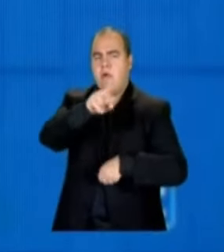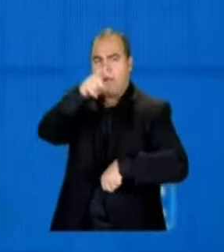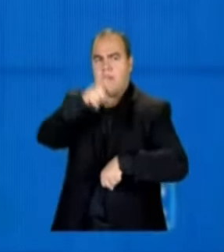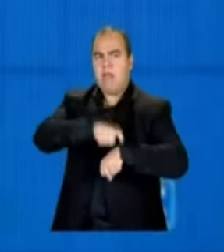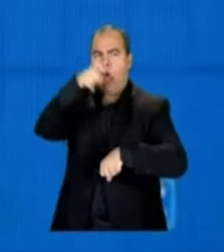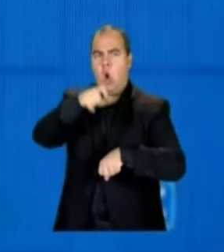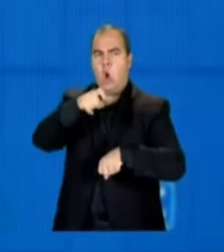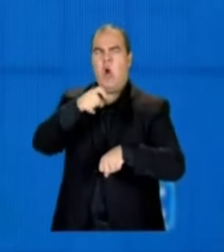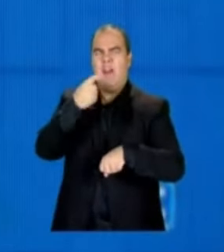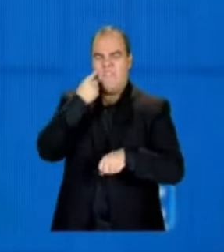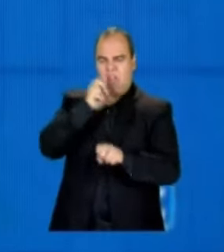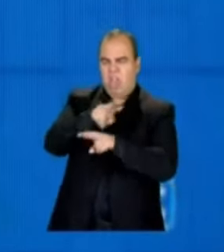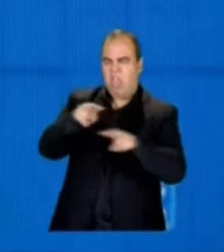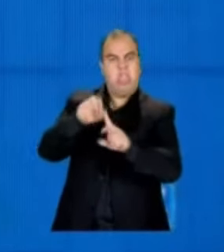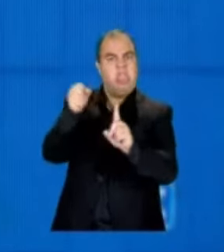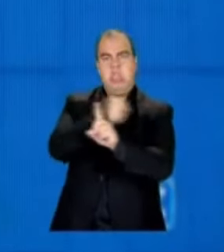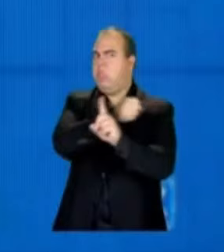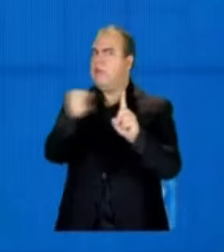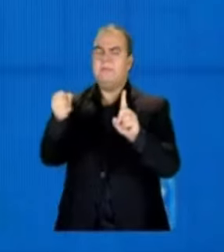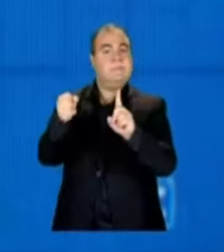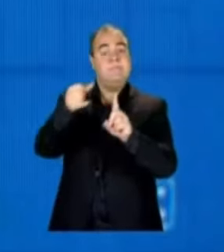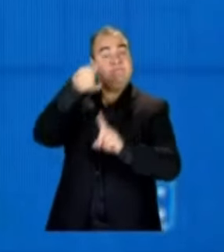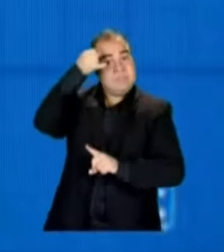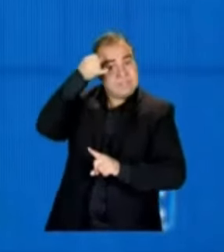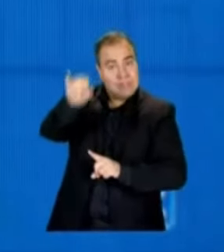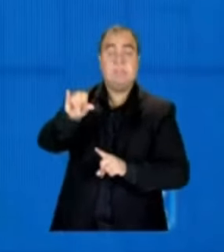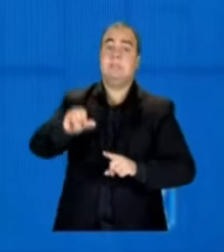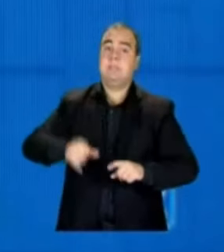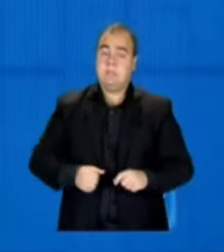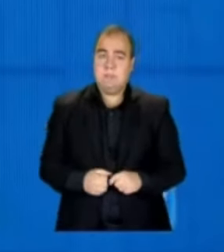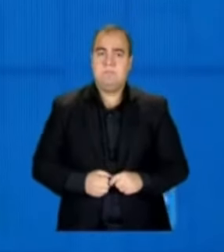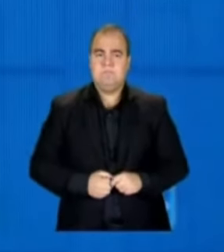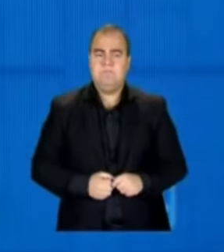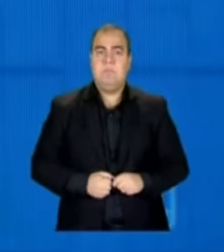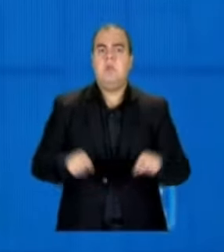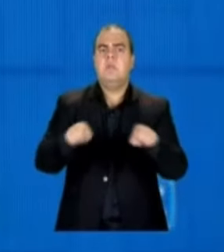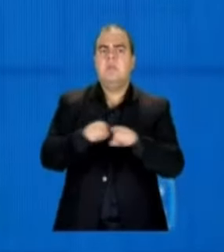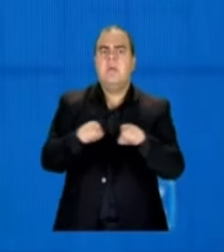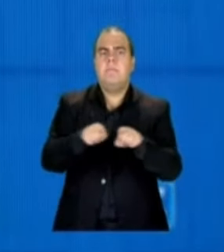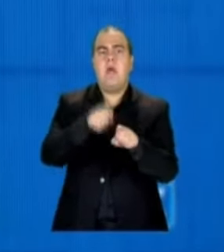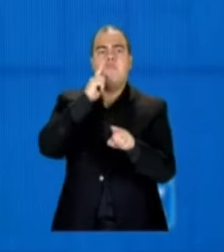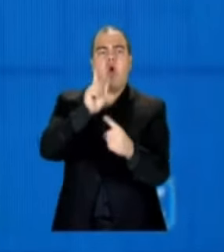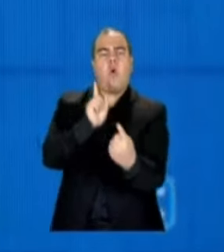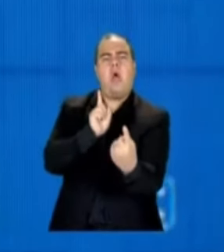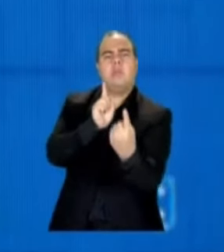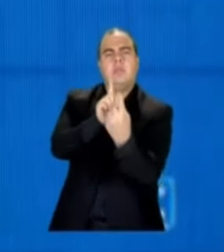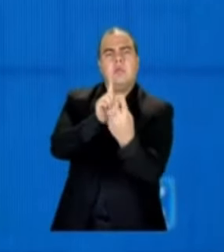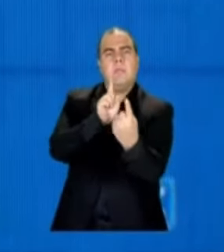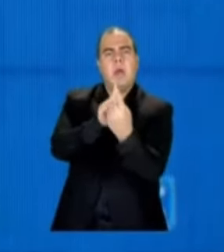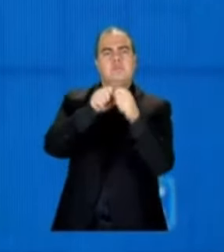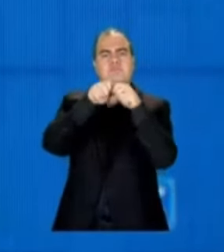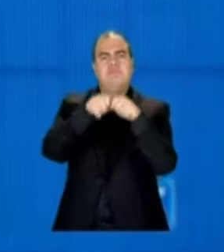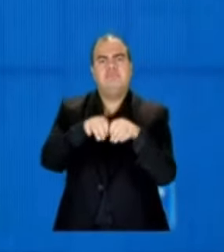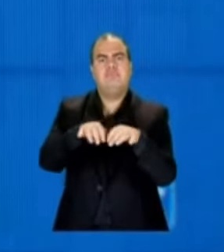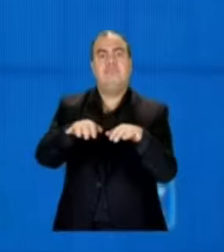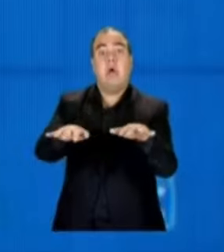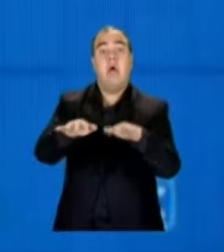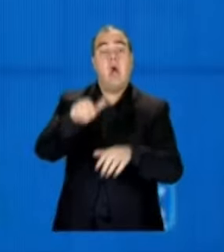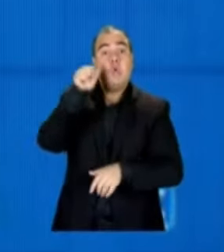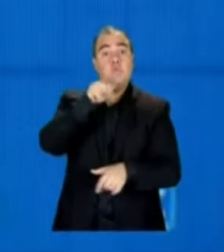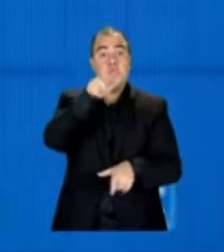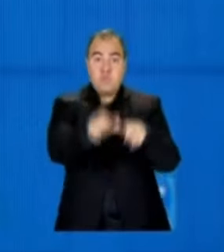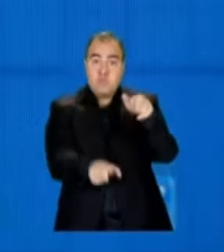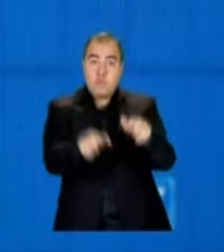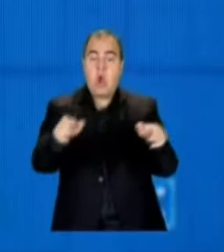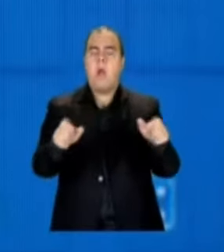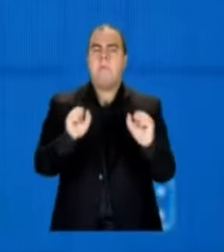a evitar que haja uma agressão eh estender o Centro de Atendimento para que as mulheres possam eh